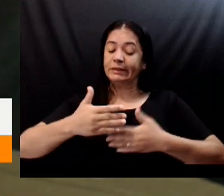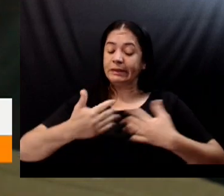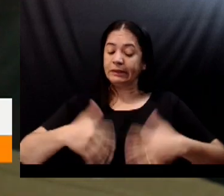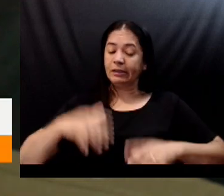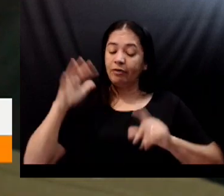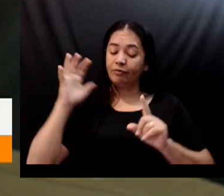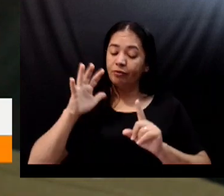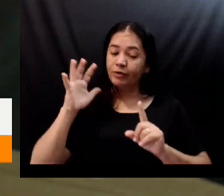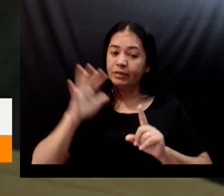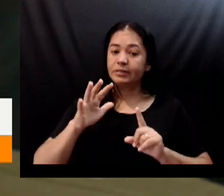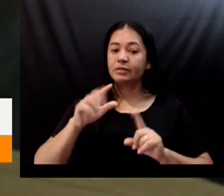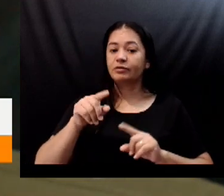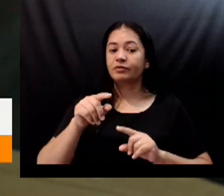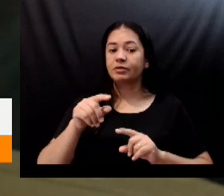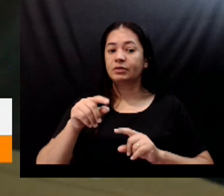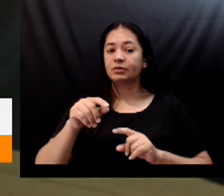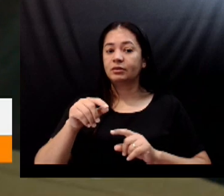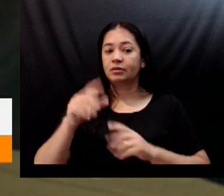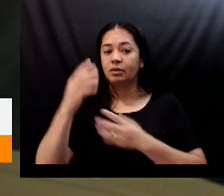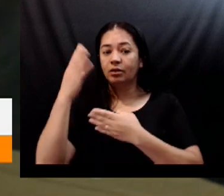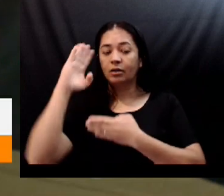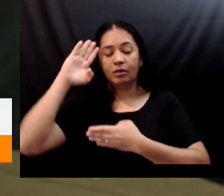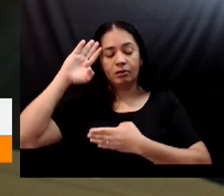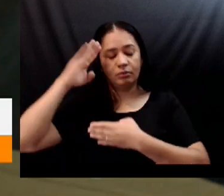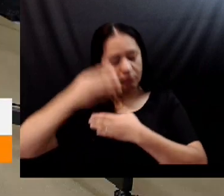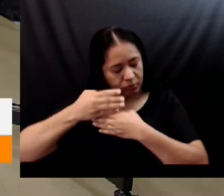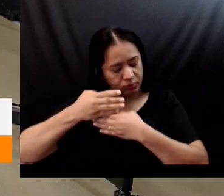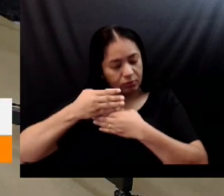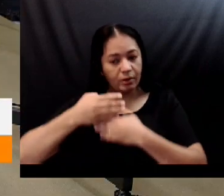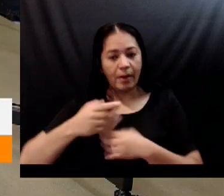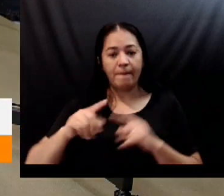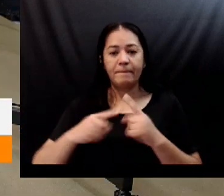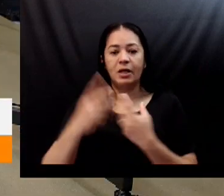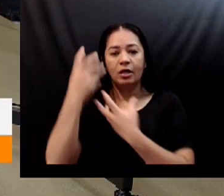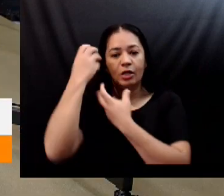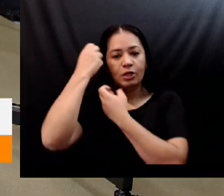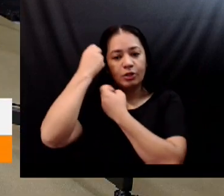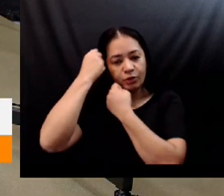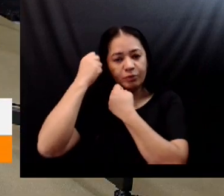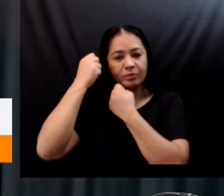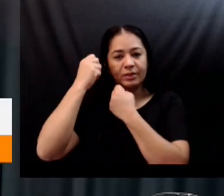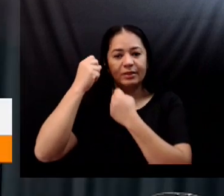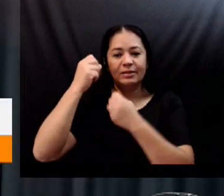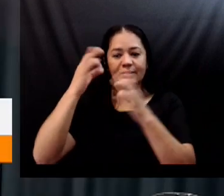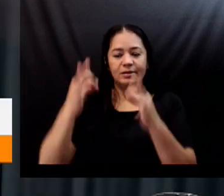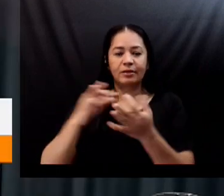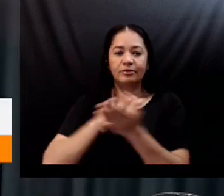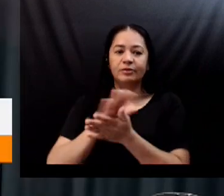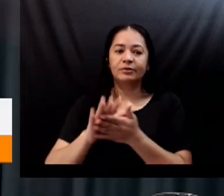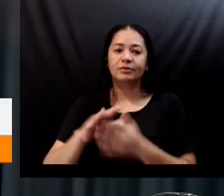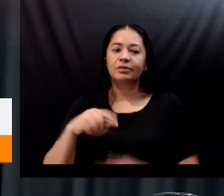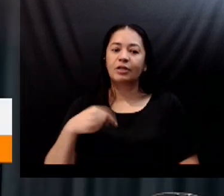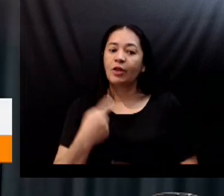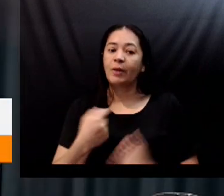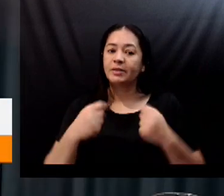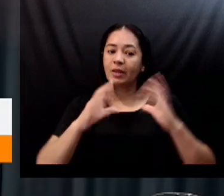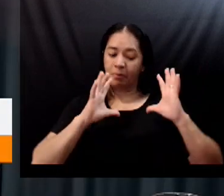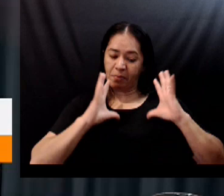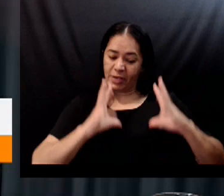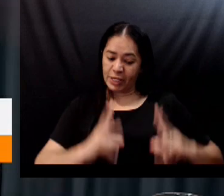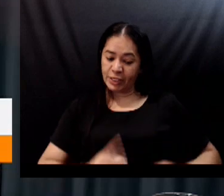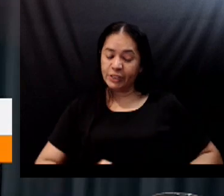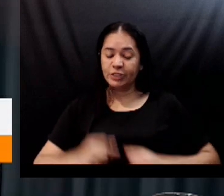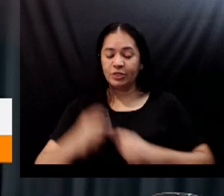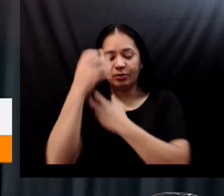apague e não durma, não descanse, né? A gente precisa fazer uma higiene do sono, né? Também. O ideal